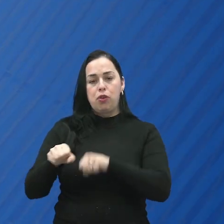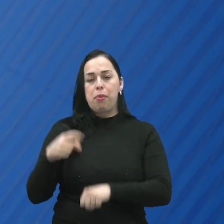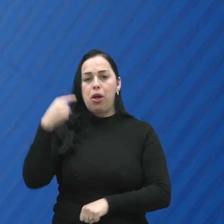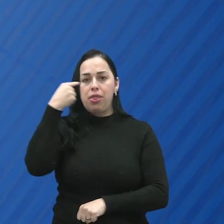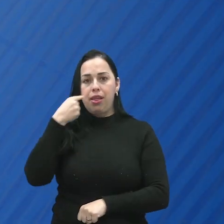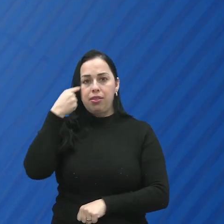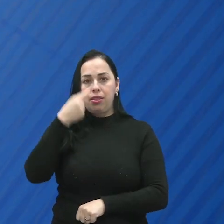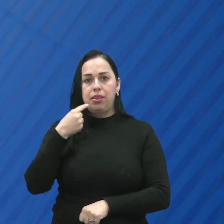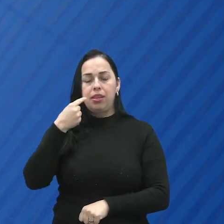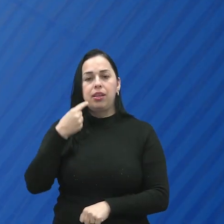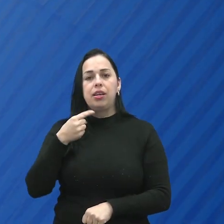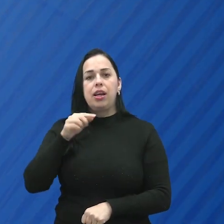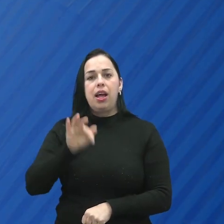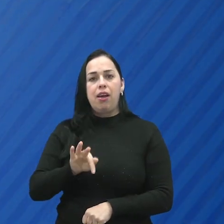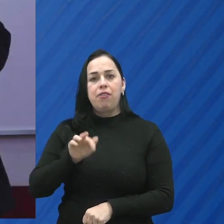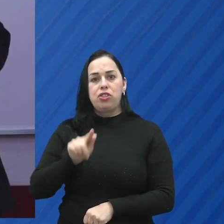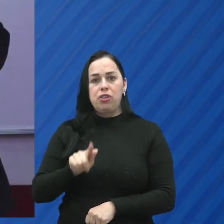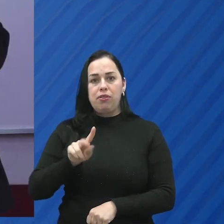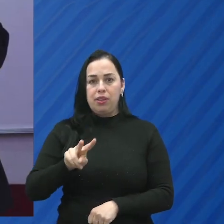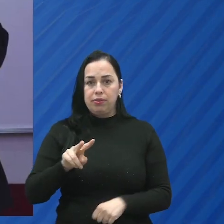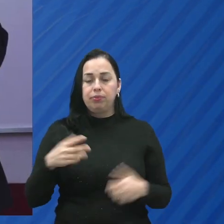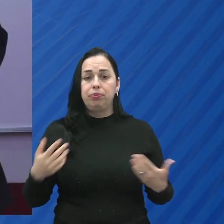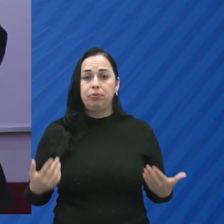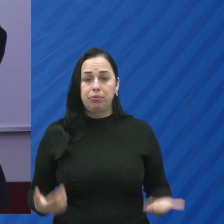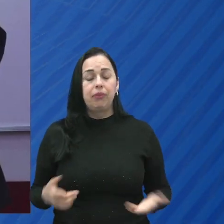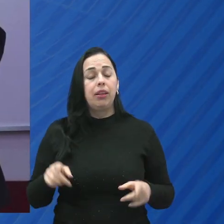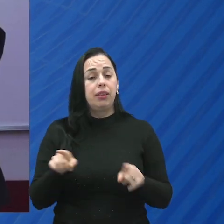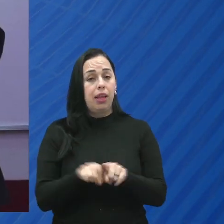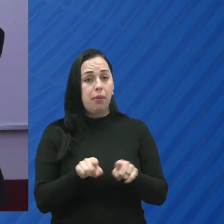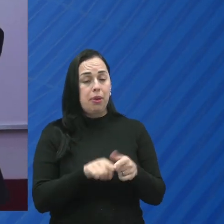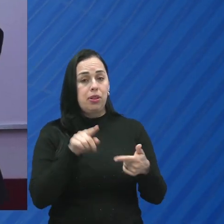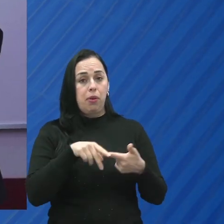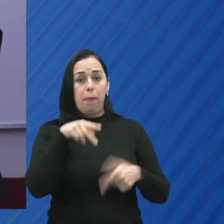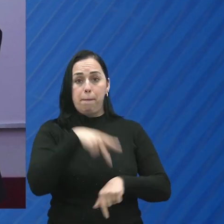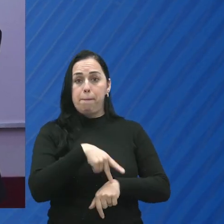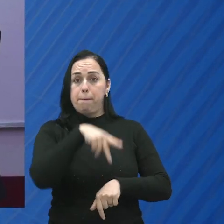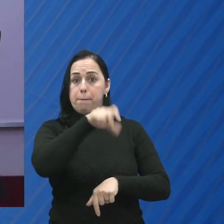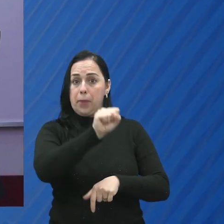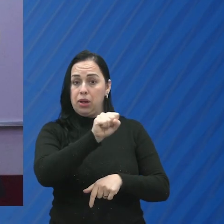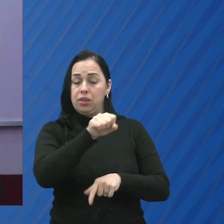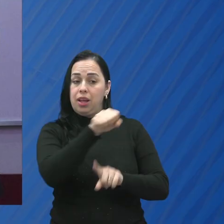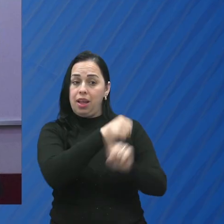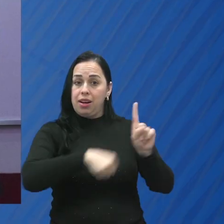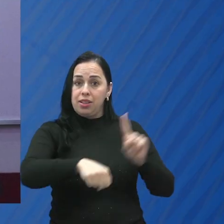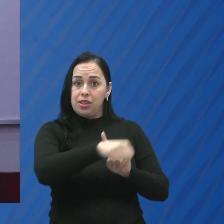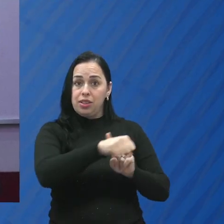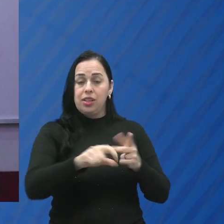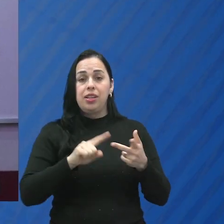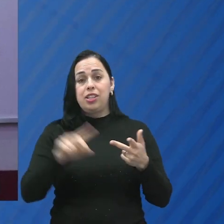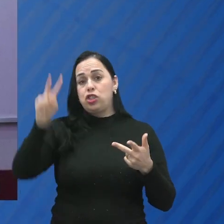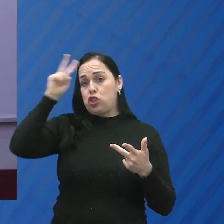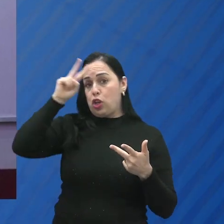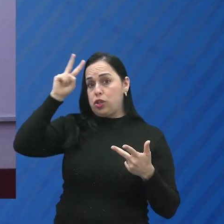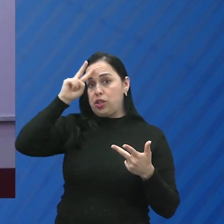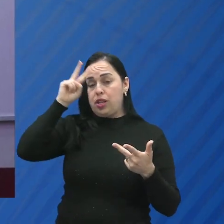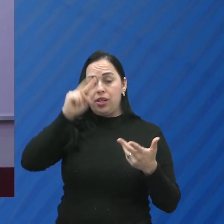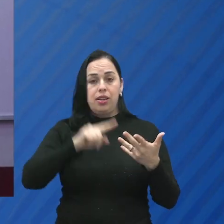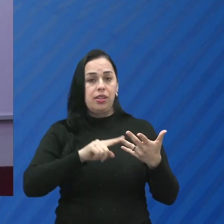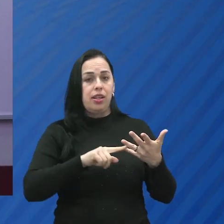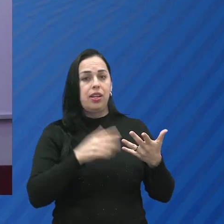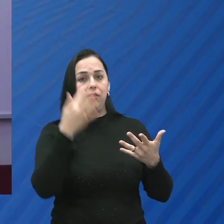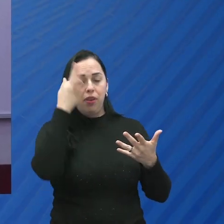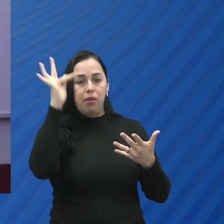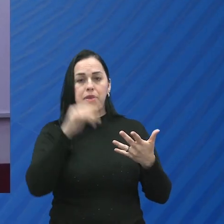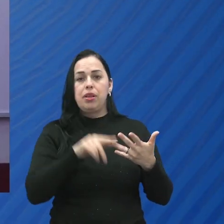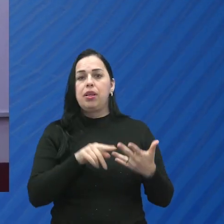na Fundação Vale Paraibana de Ensino. Ele fez também pós-graduação em Sociologia, História e Filosofia pela PUC